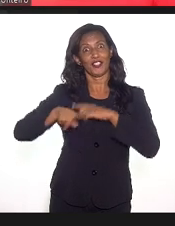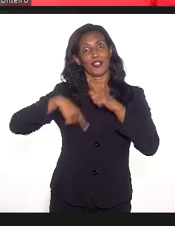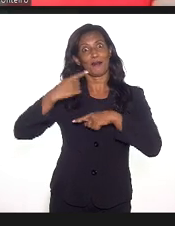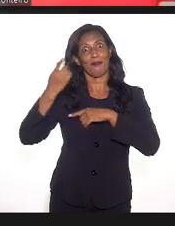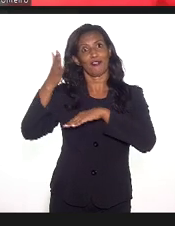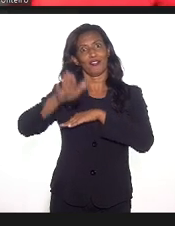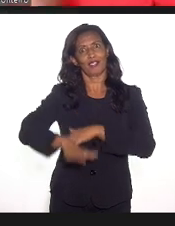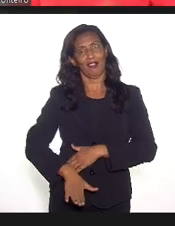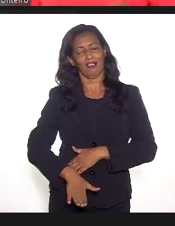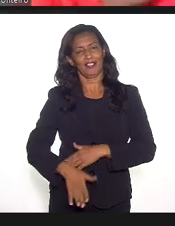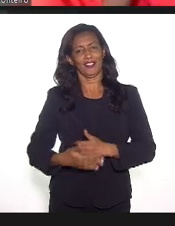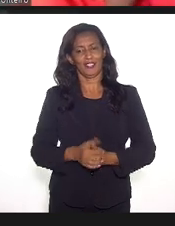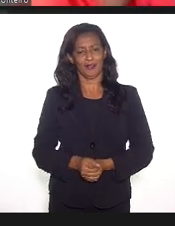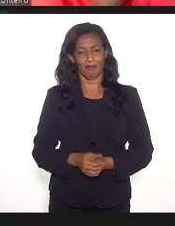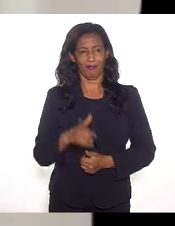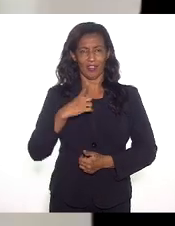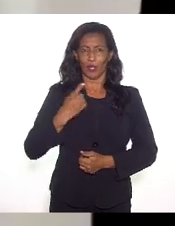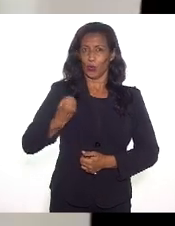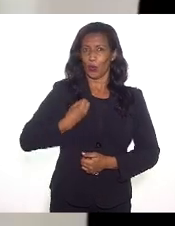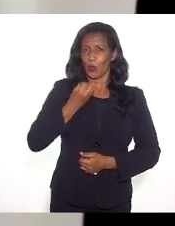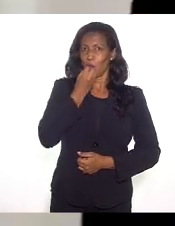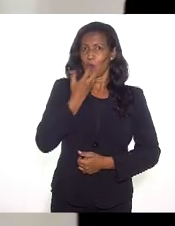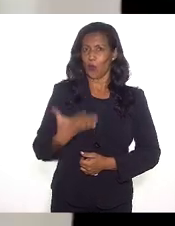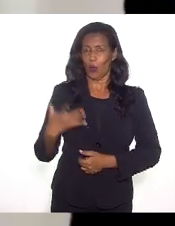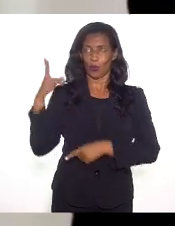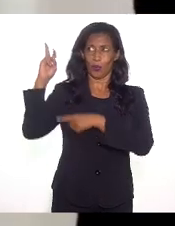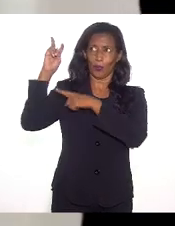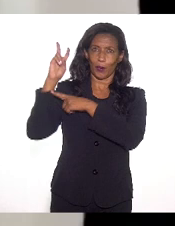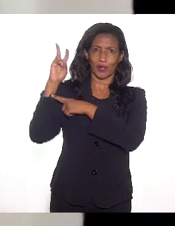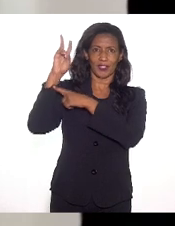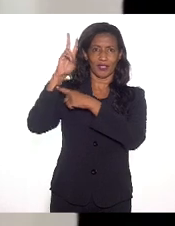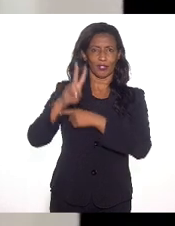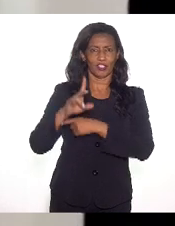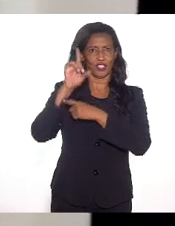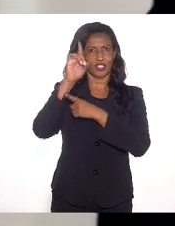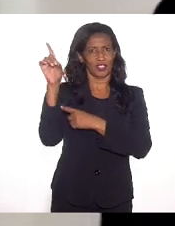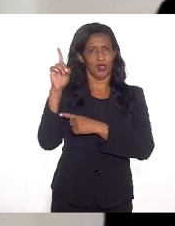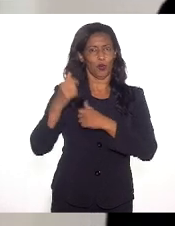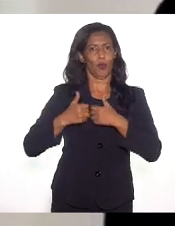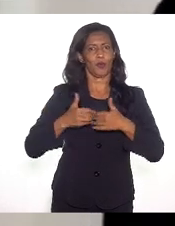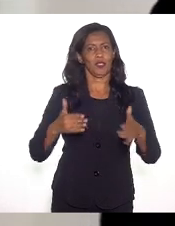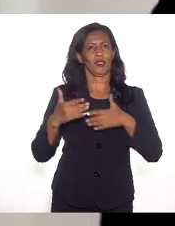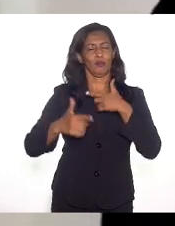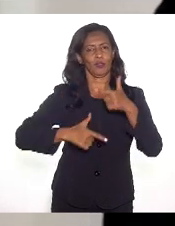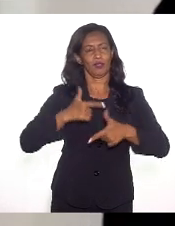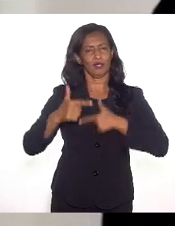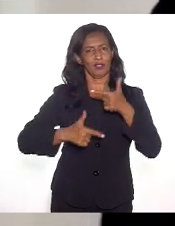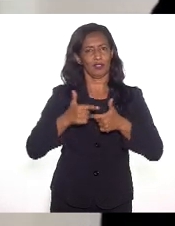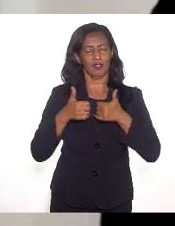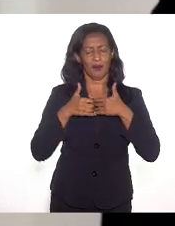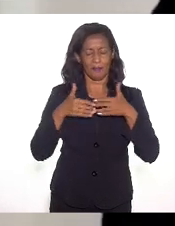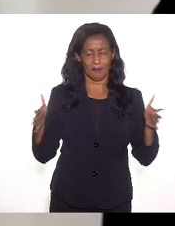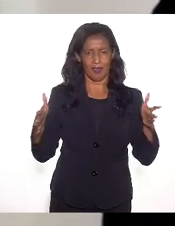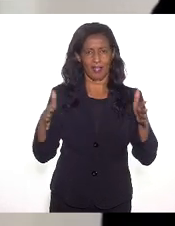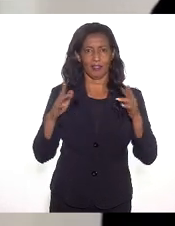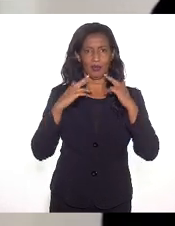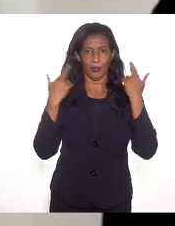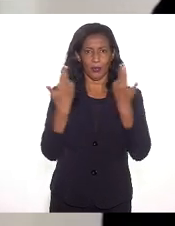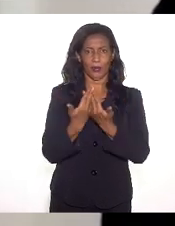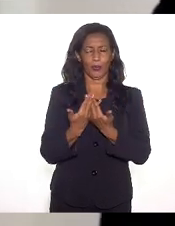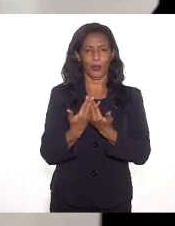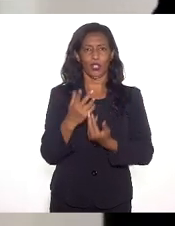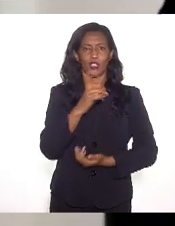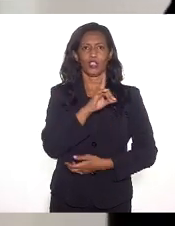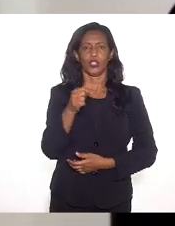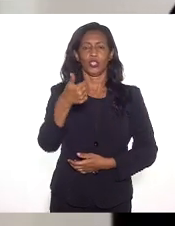Perfeitamente, presidente. Havendo número legal e sob a proteção de Deus, iniciamos os nossos trabalhos. Está aberta a sessão do